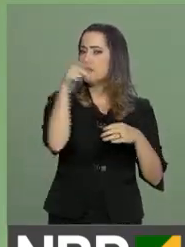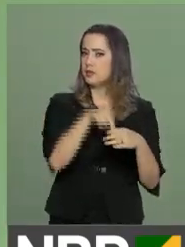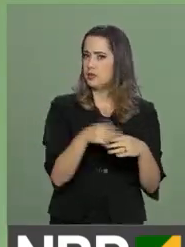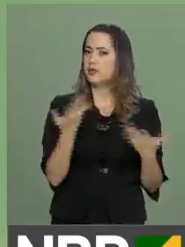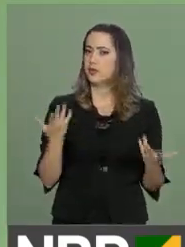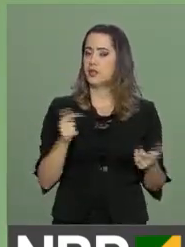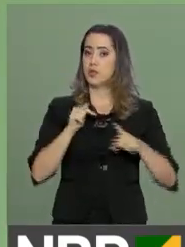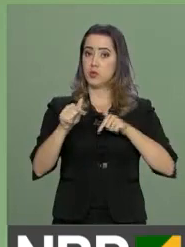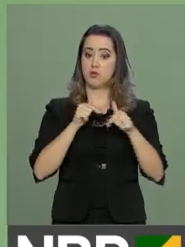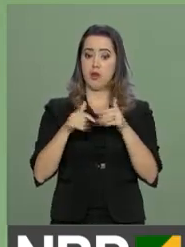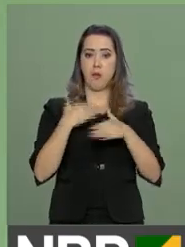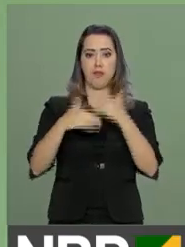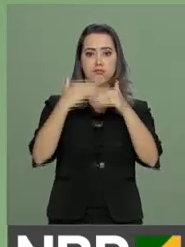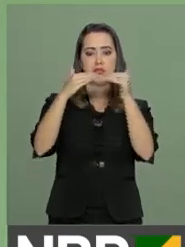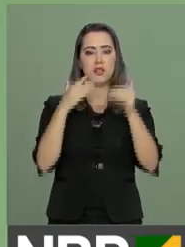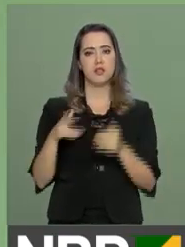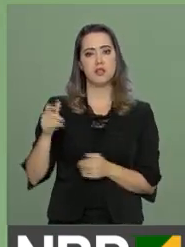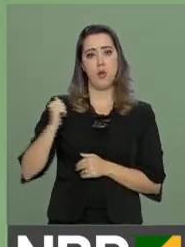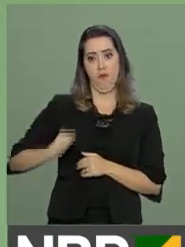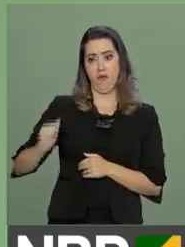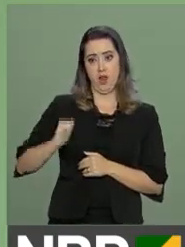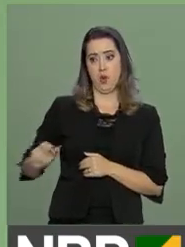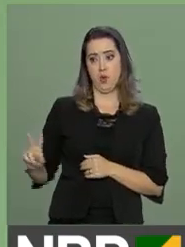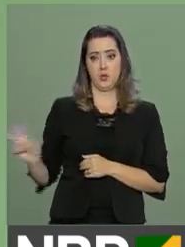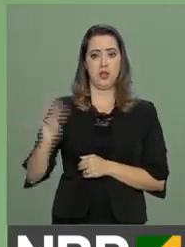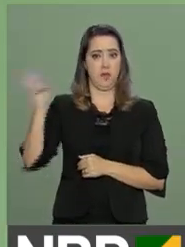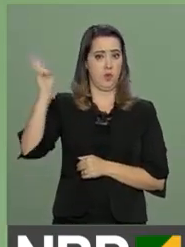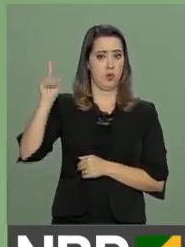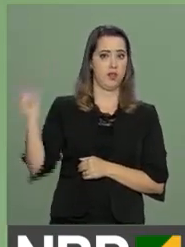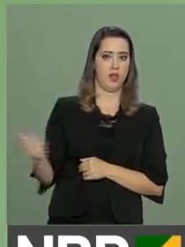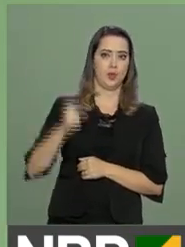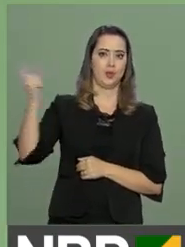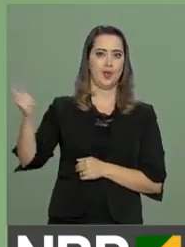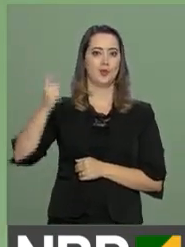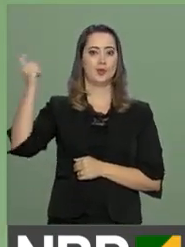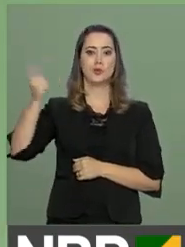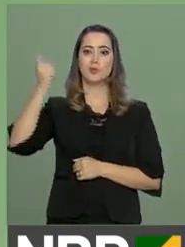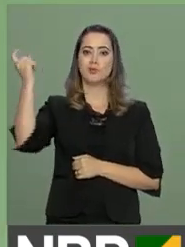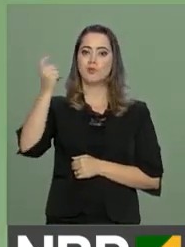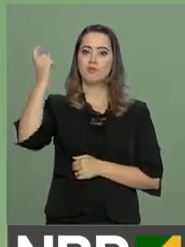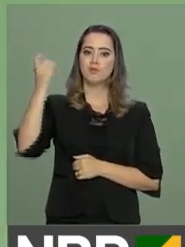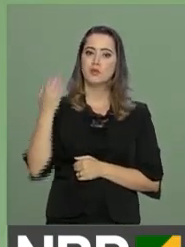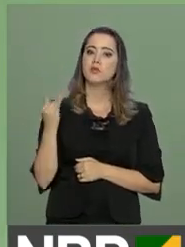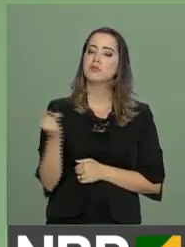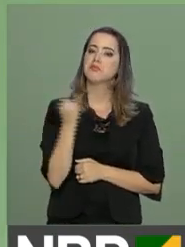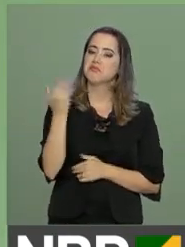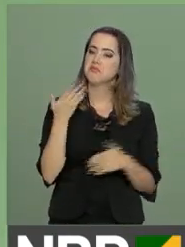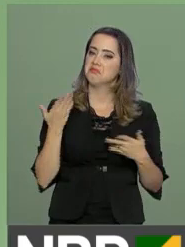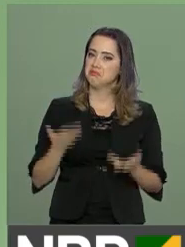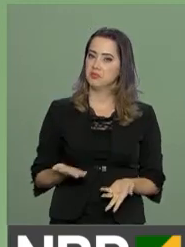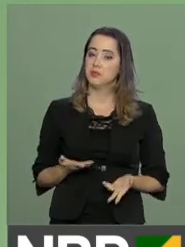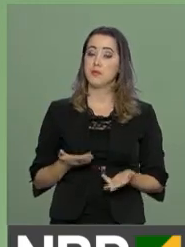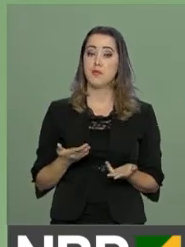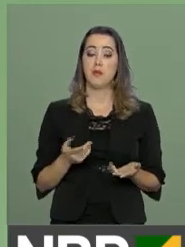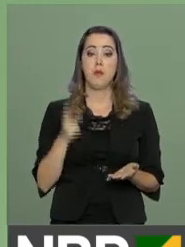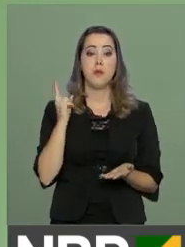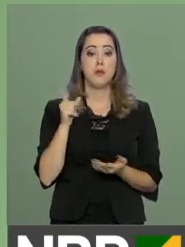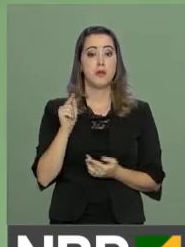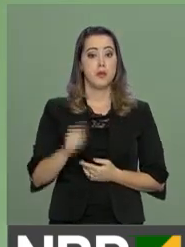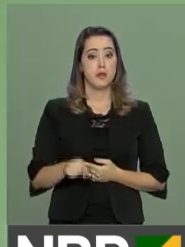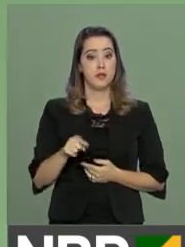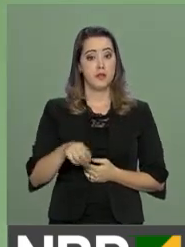ação cresceu enormemente, o patrimônio, mais uma vez, cresceu substancialmente. Aliás,